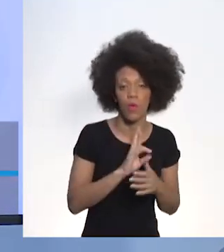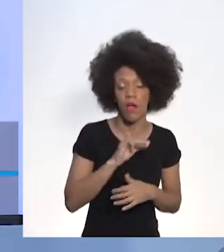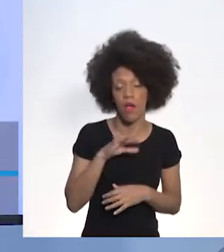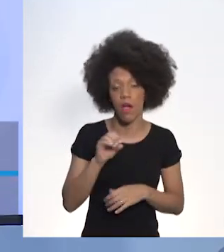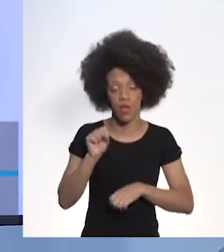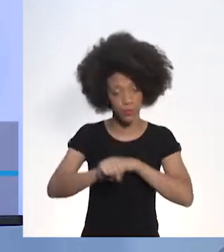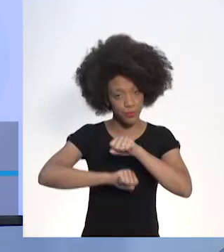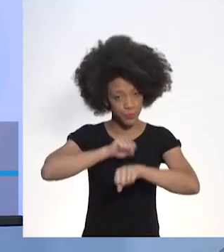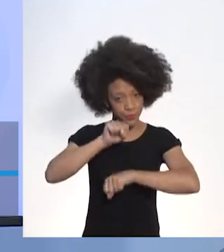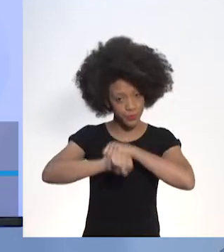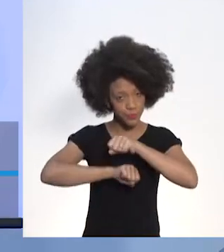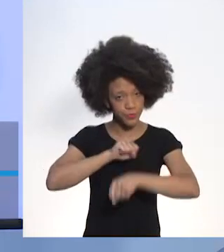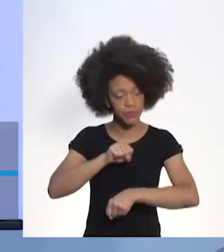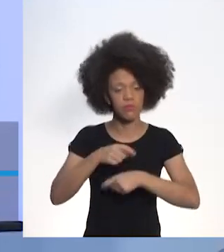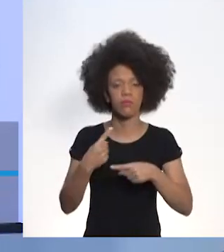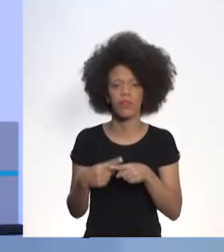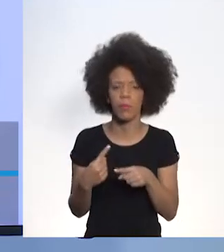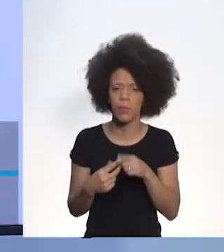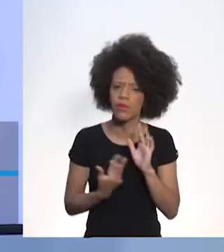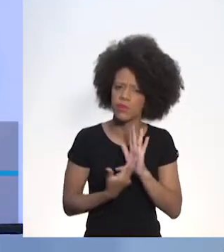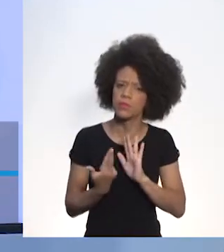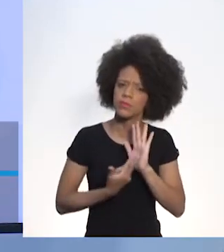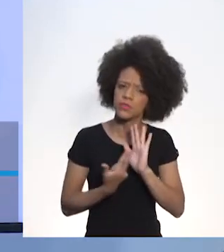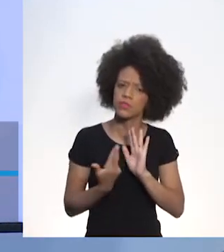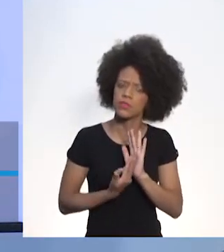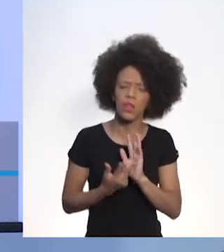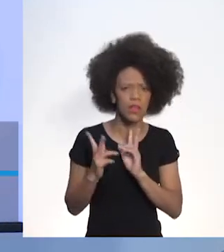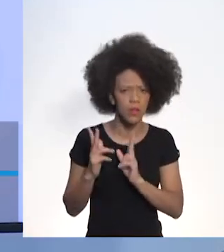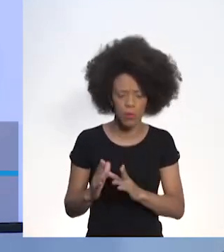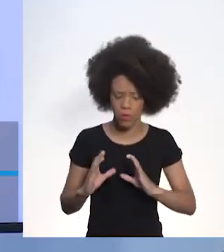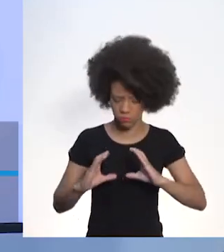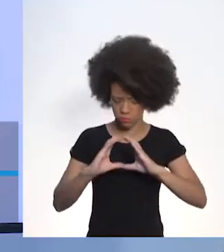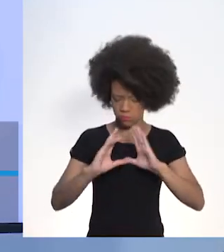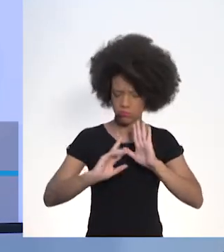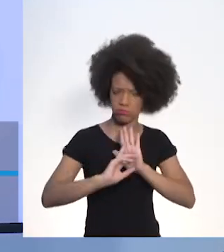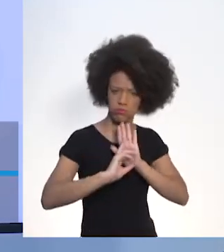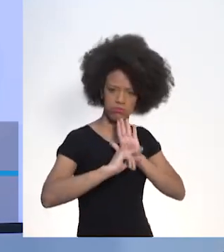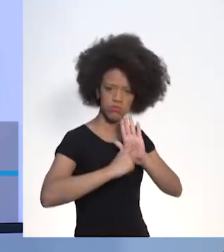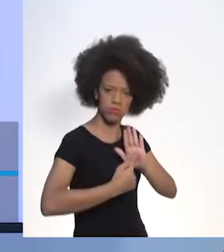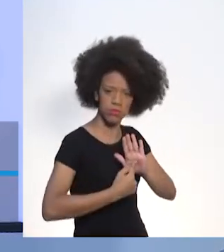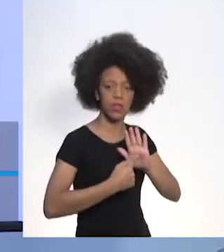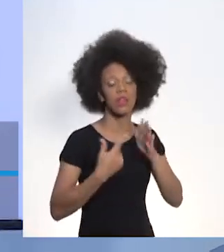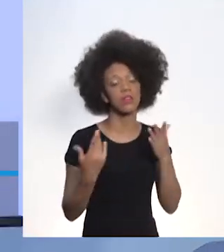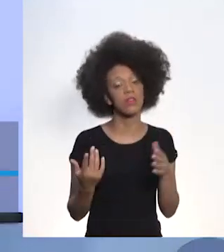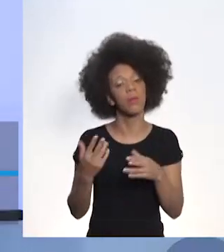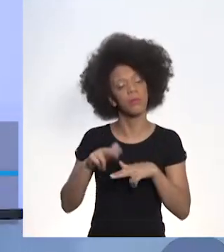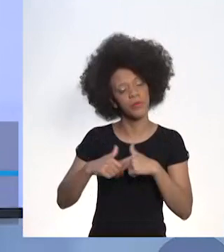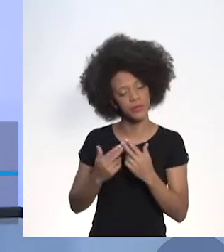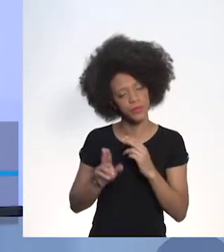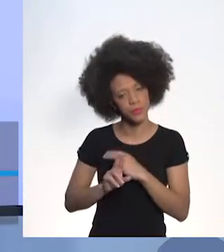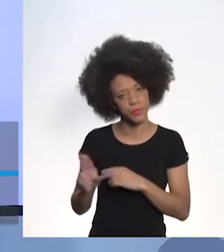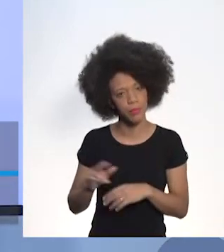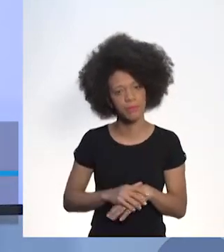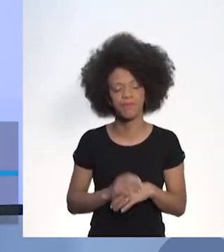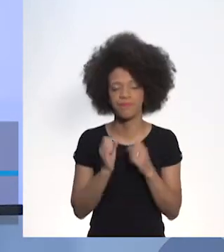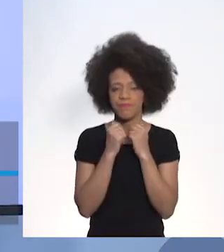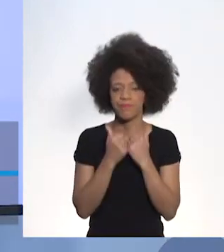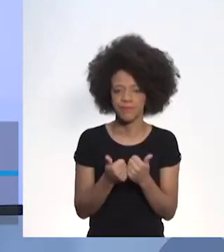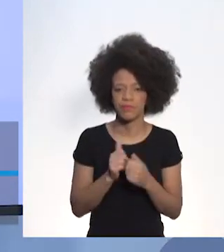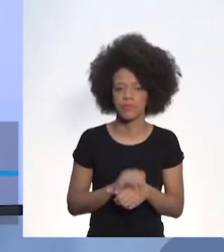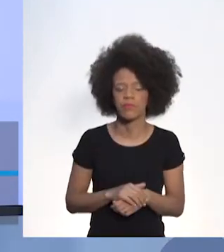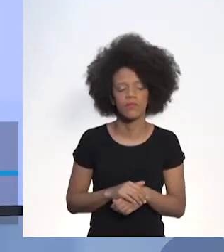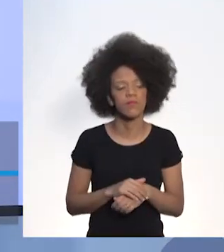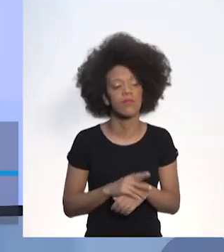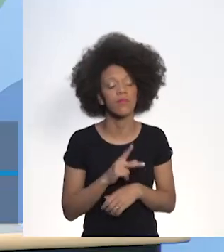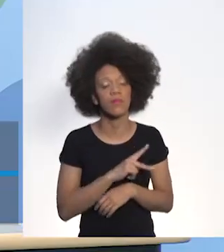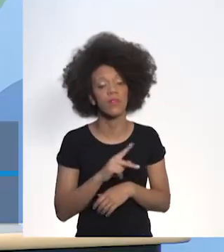bicicleta chama raio porque ele representa o raio da circunferência mesmo, tá? Então, é por isso que ele tem esse nome. Muito bem. O